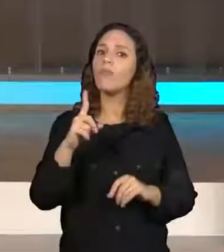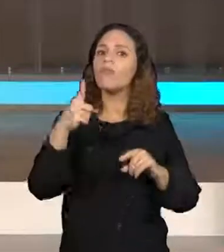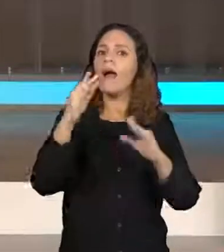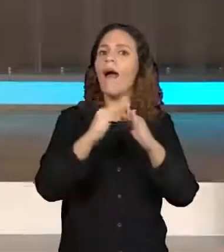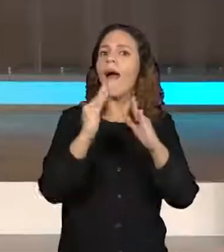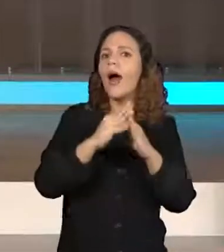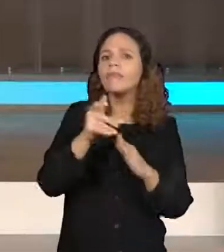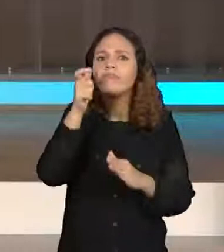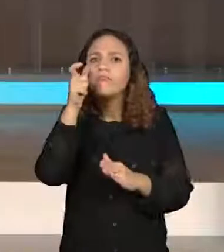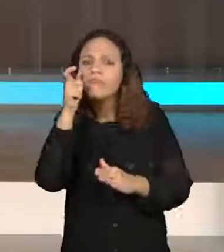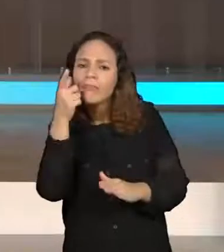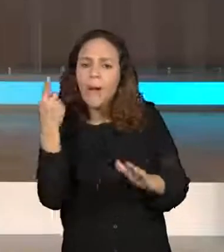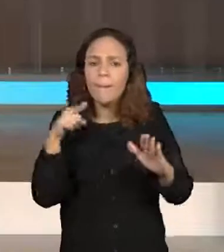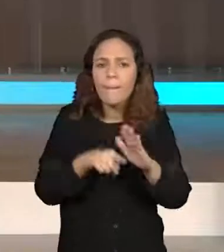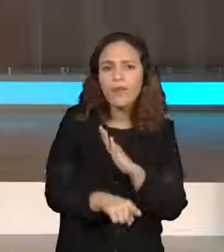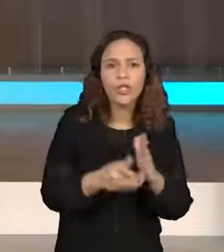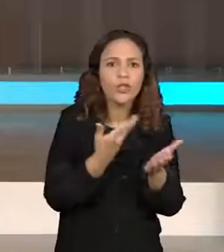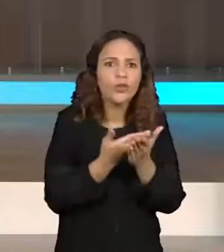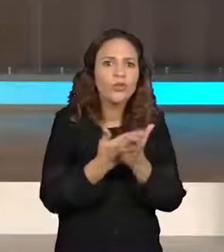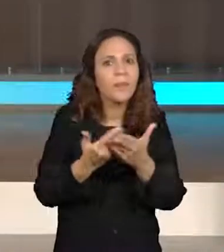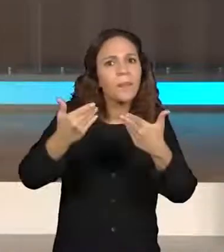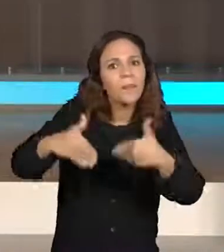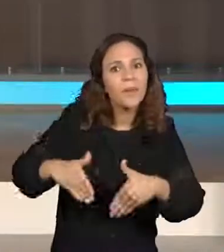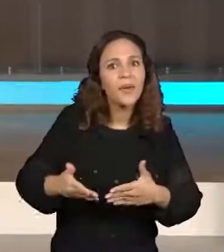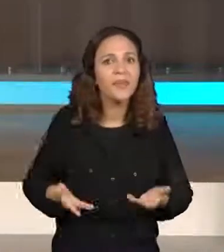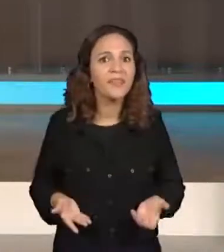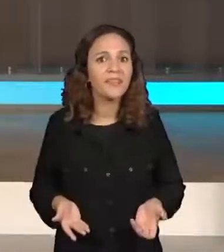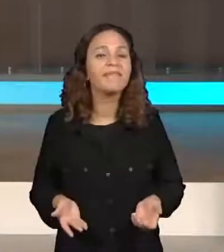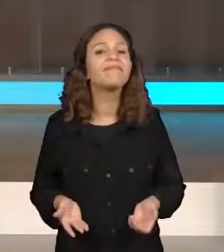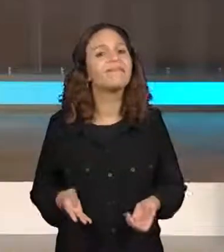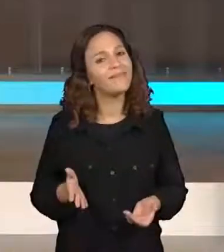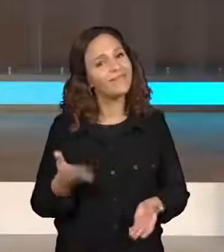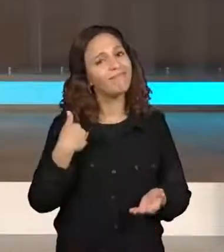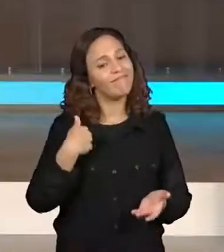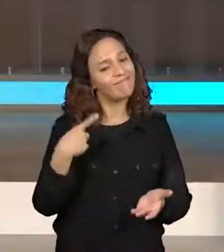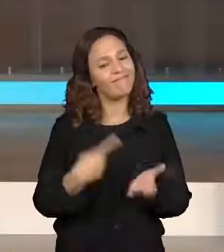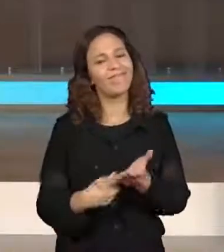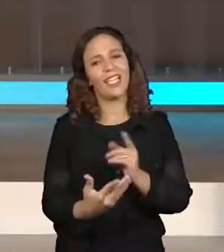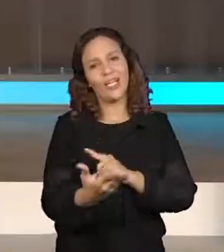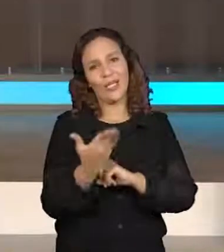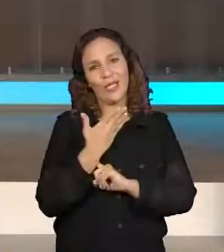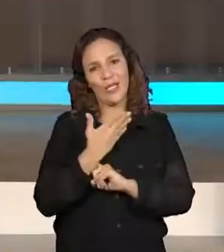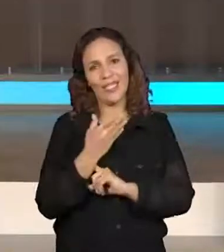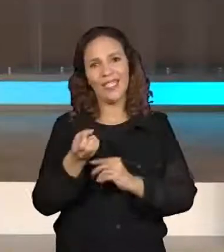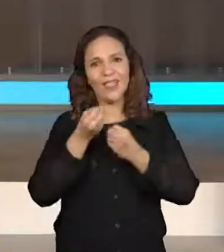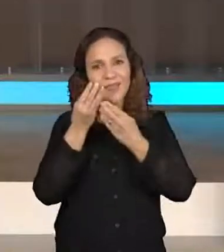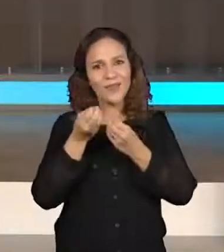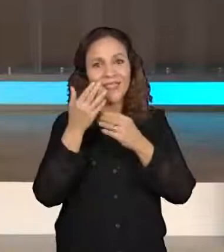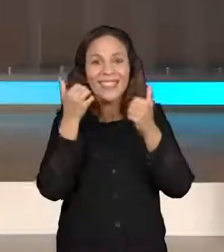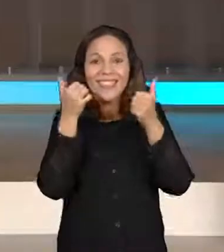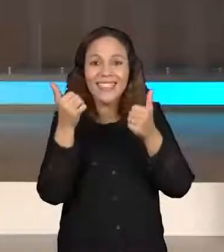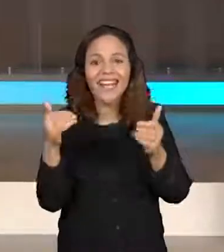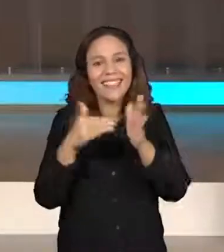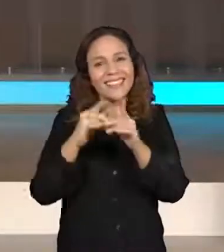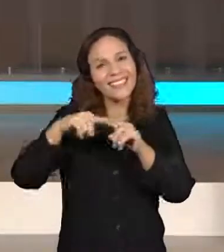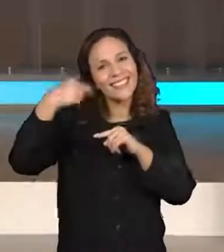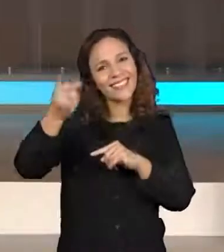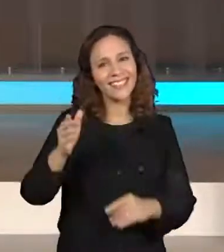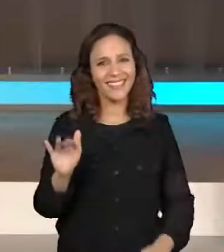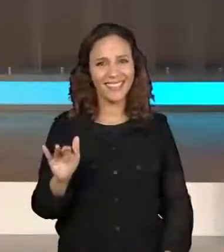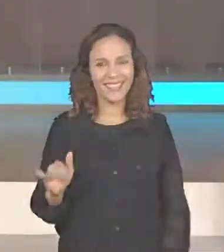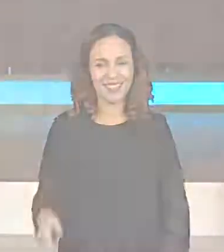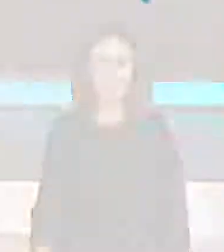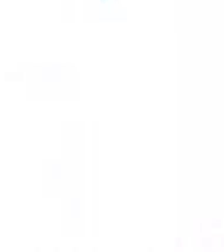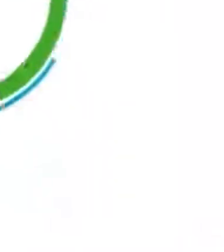revisitarem, estudarem para a prova referente a esse tema, conto com a colaboração de vocês. E até a próxima aula, pessoal. Tchau, tchau!